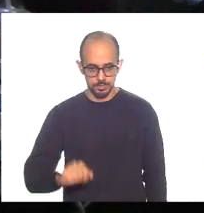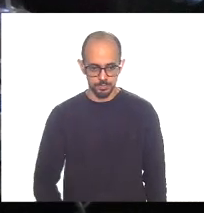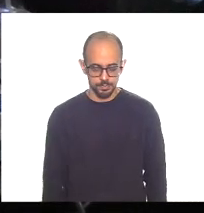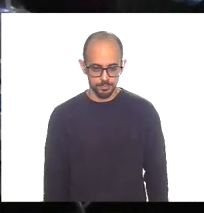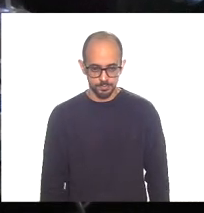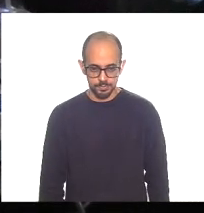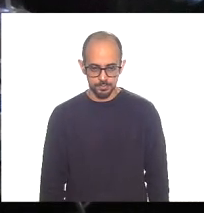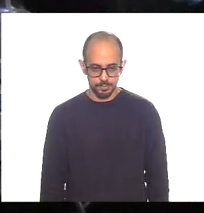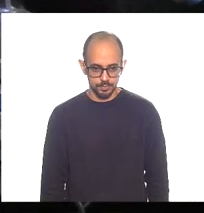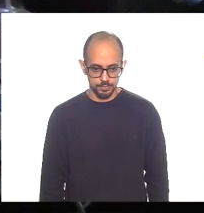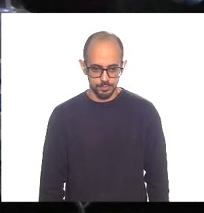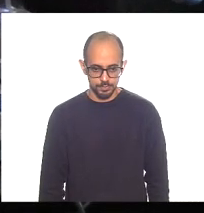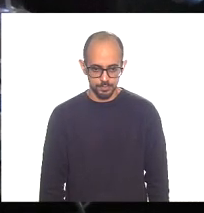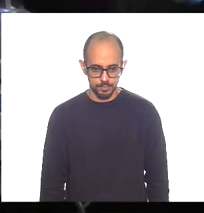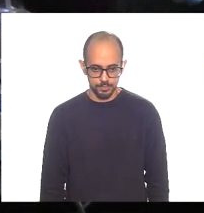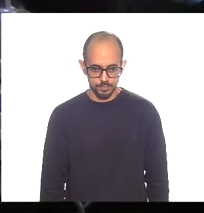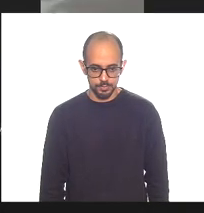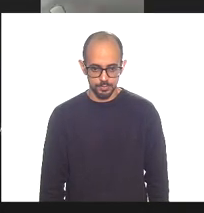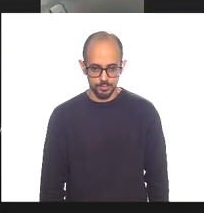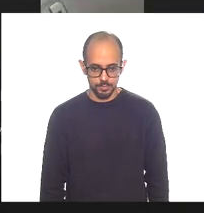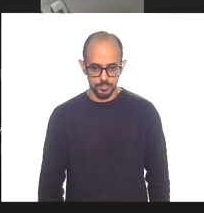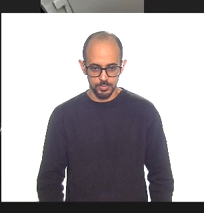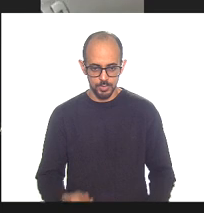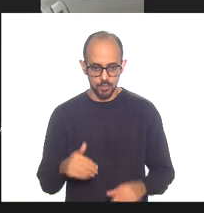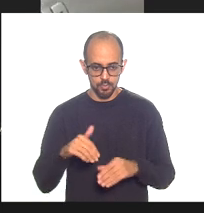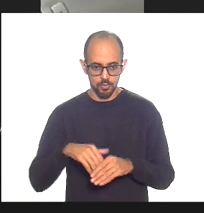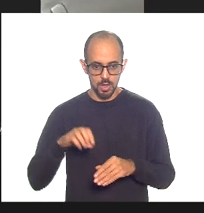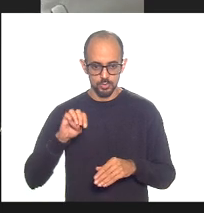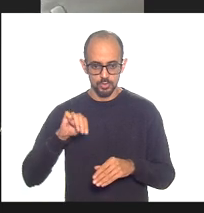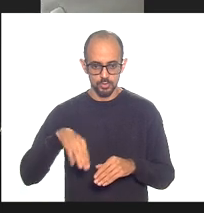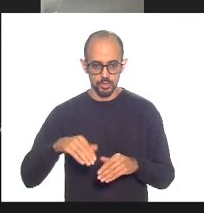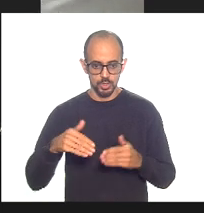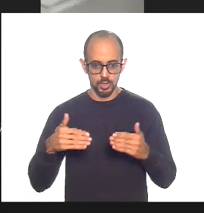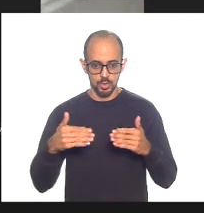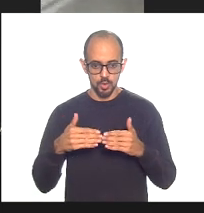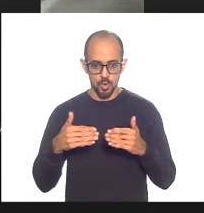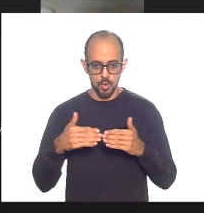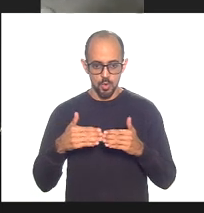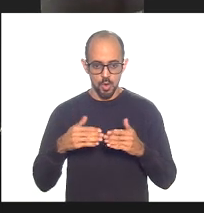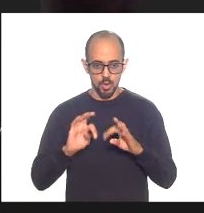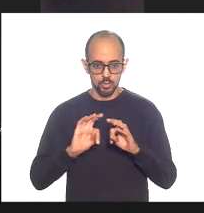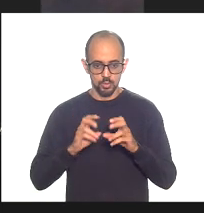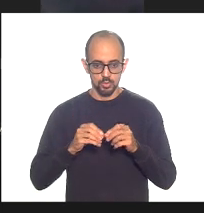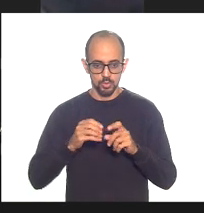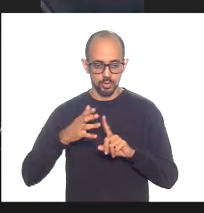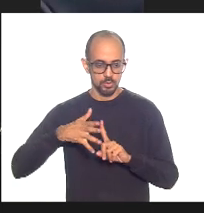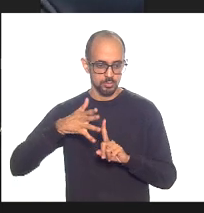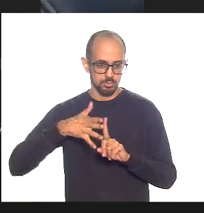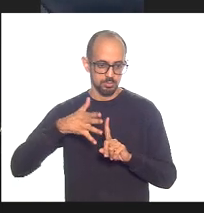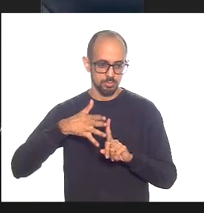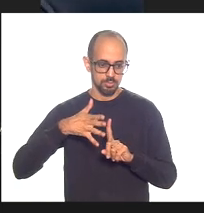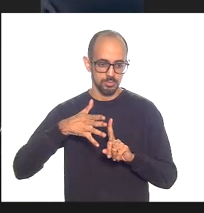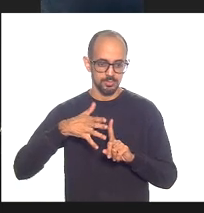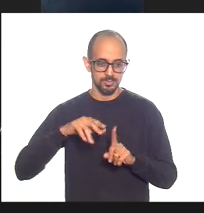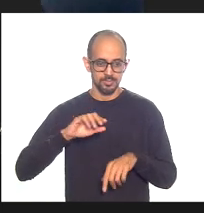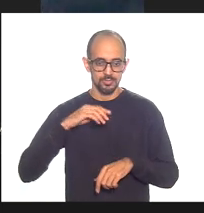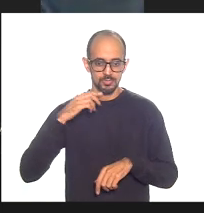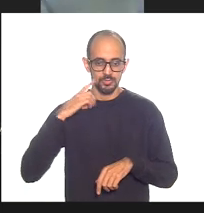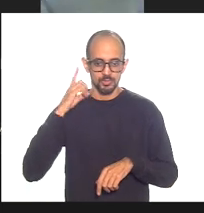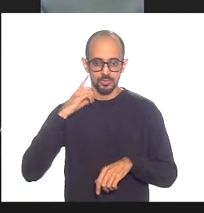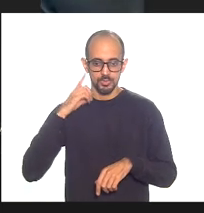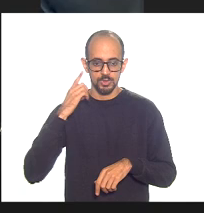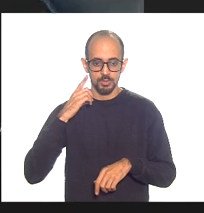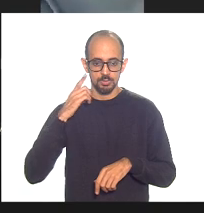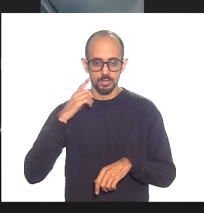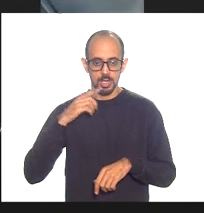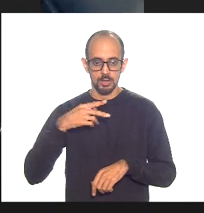Deputada Lucinha. Eu queria votar favoravelmente, concordando com as palavras do deputado Playboy. Bacelar, um